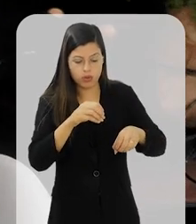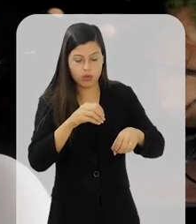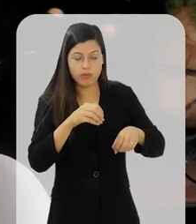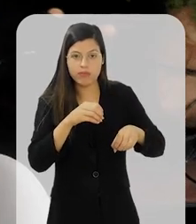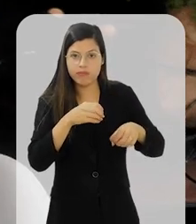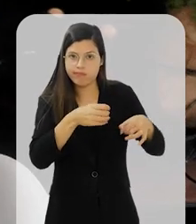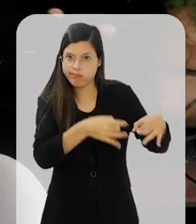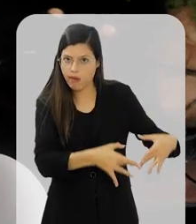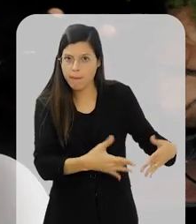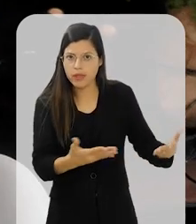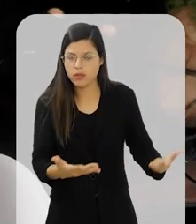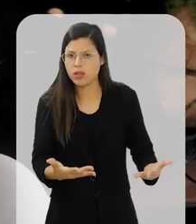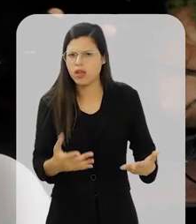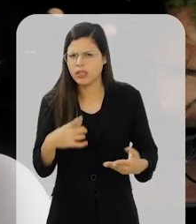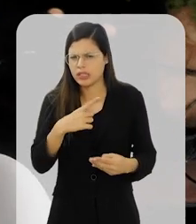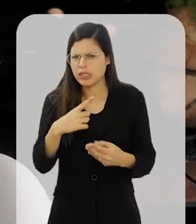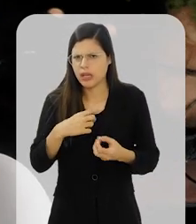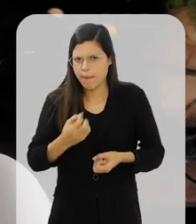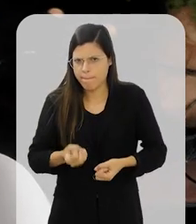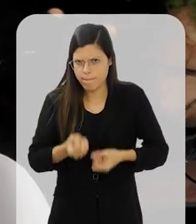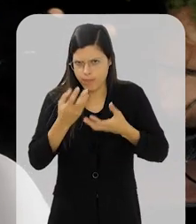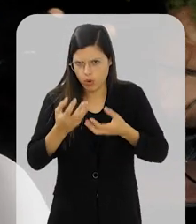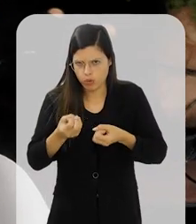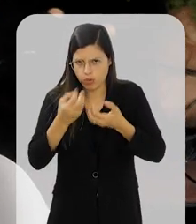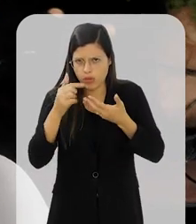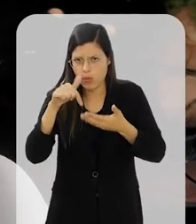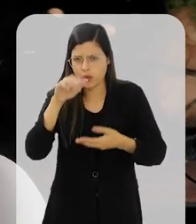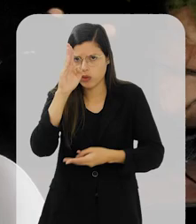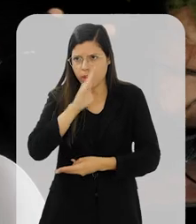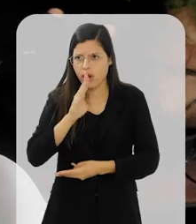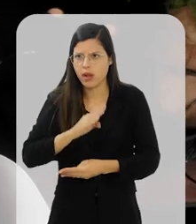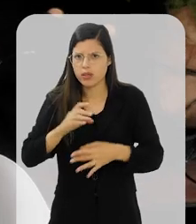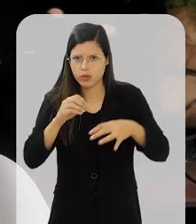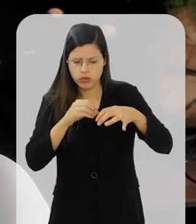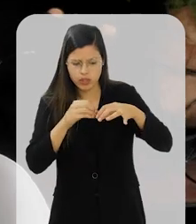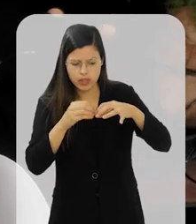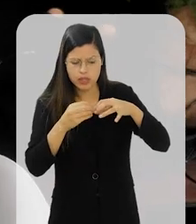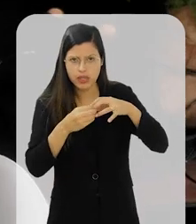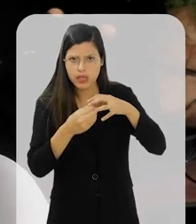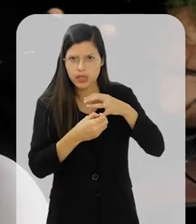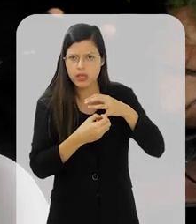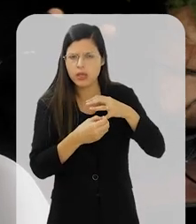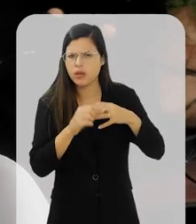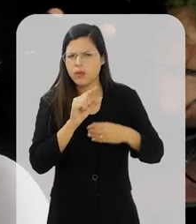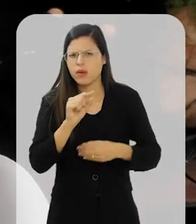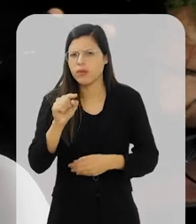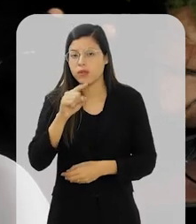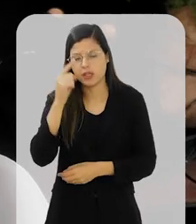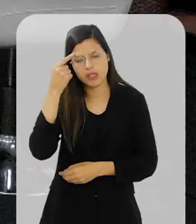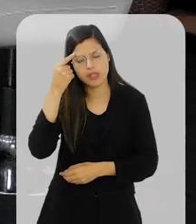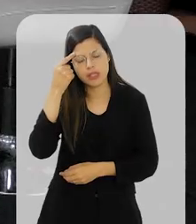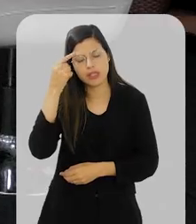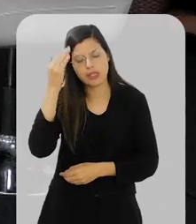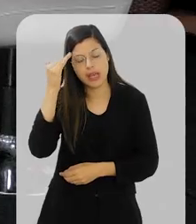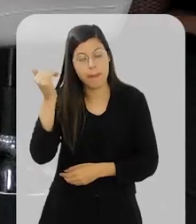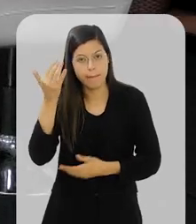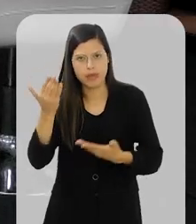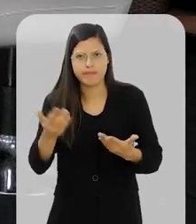tem produção suficiente no Brasil de açaí? O que vocês têm sobre isso?